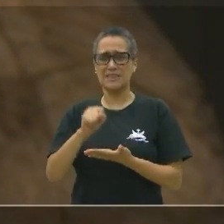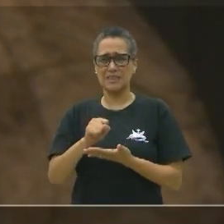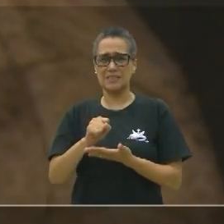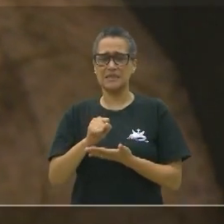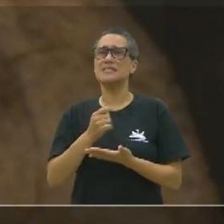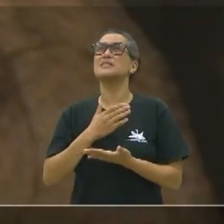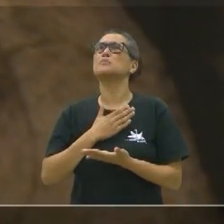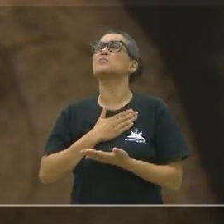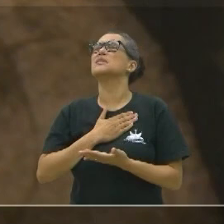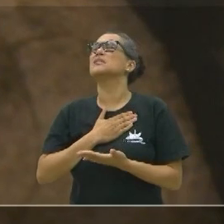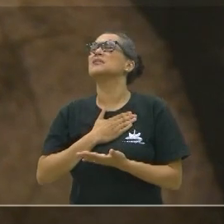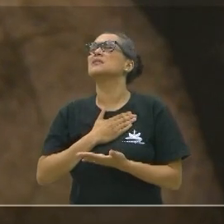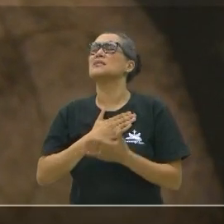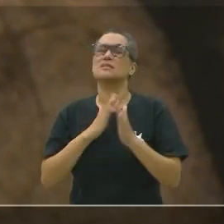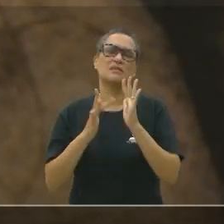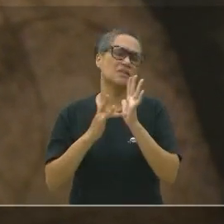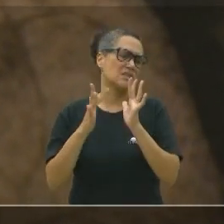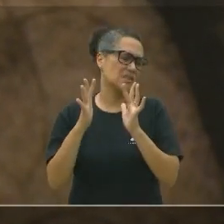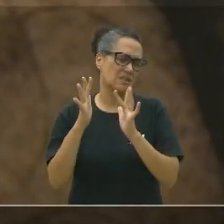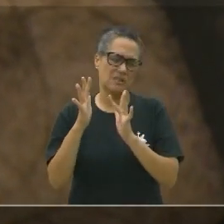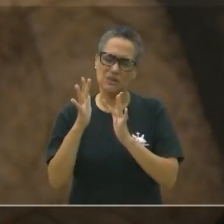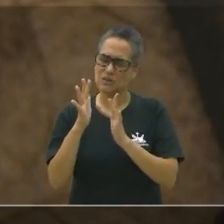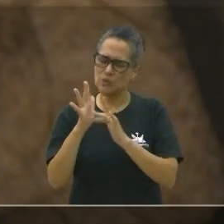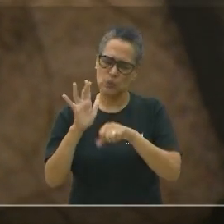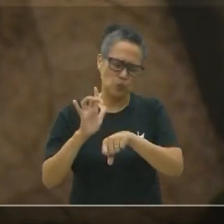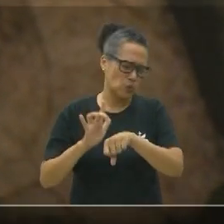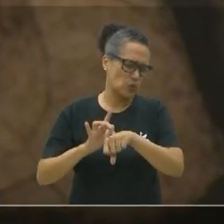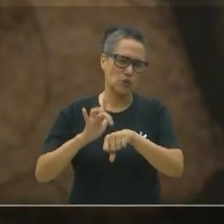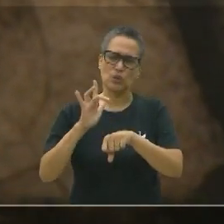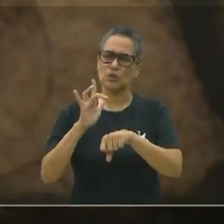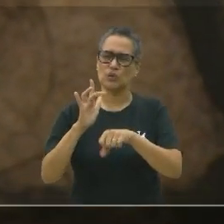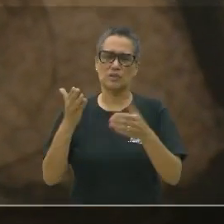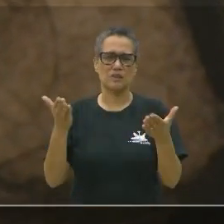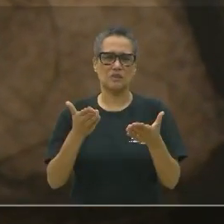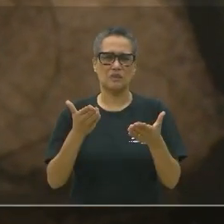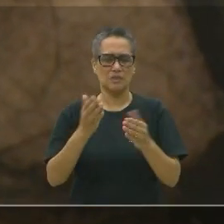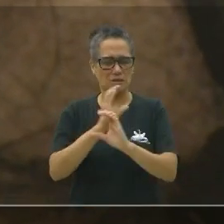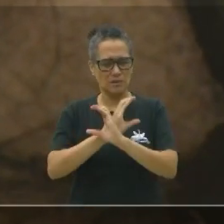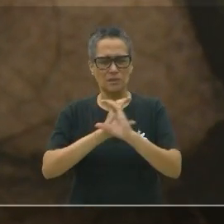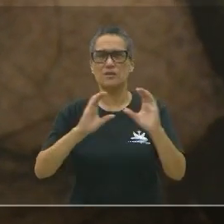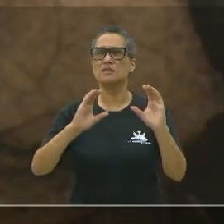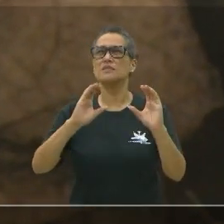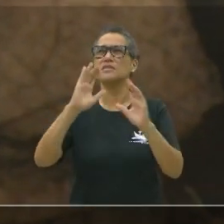Meu Jesus, toca agora, Senhor. Nós confiamos em Ti.